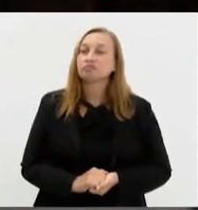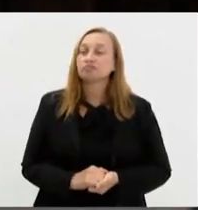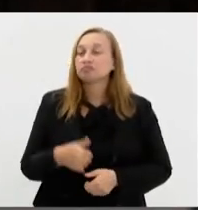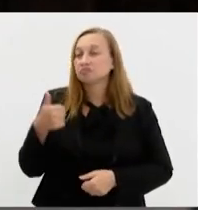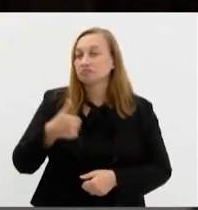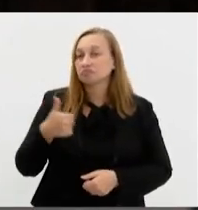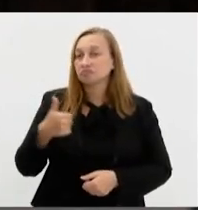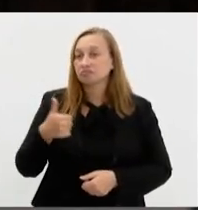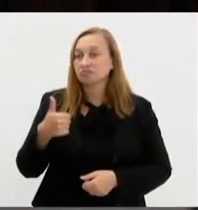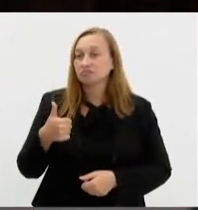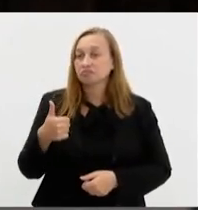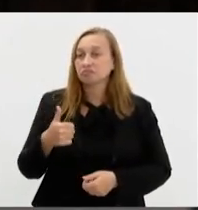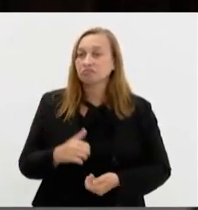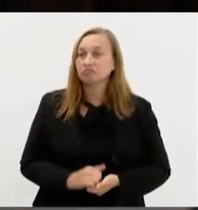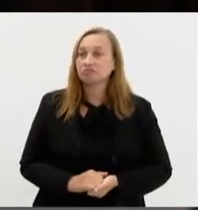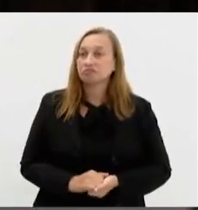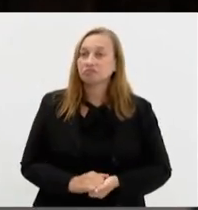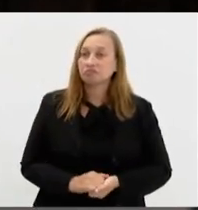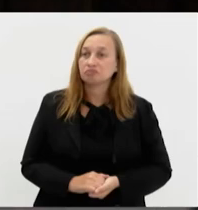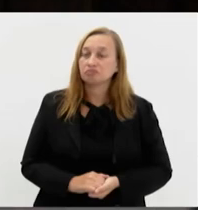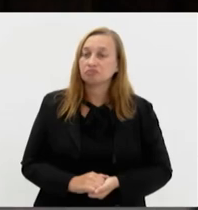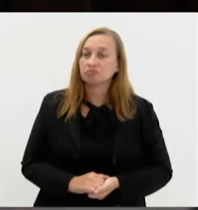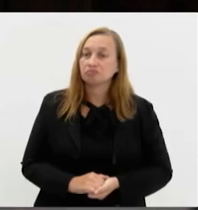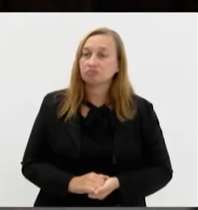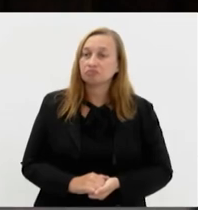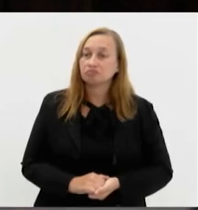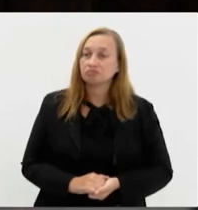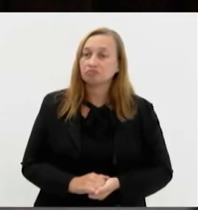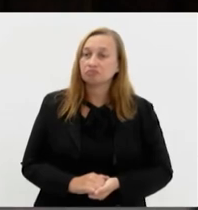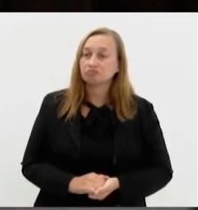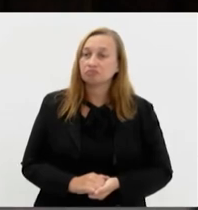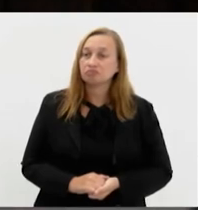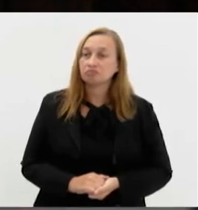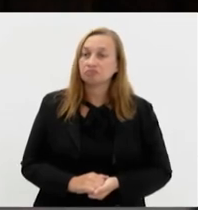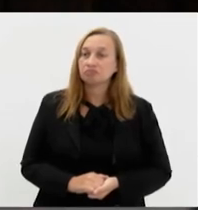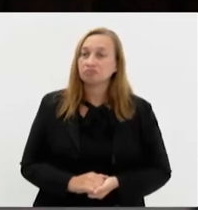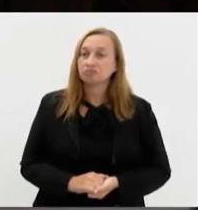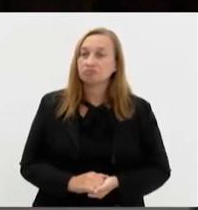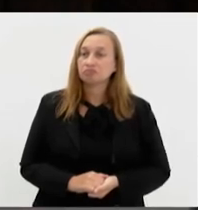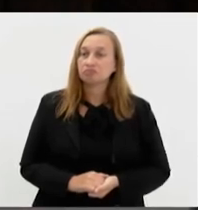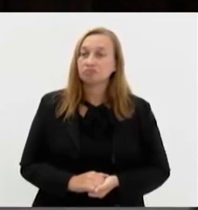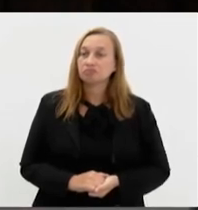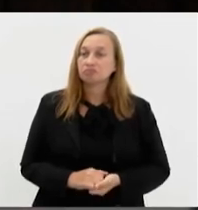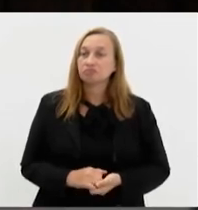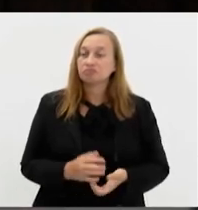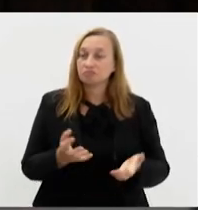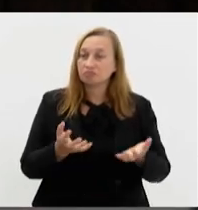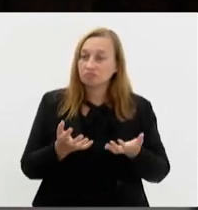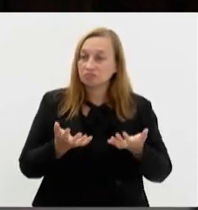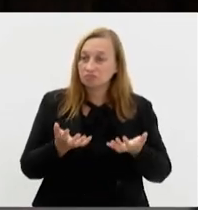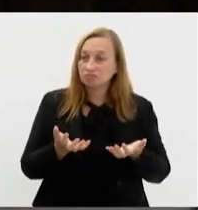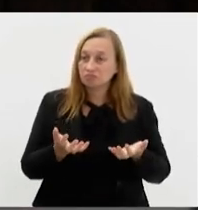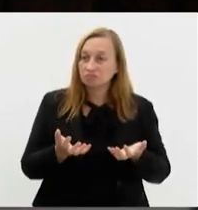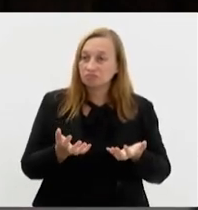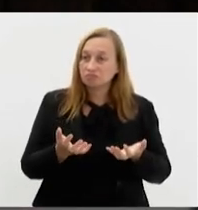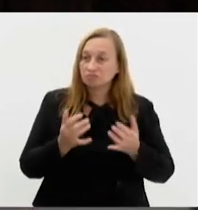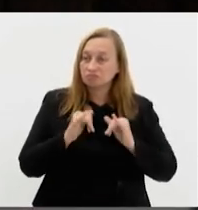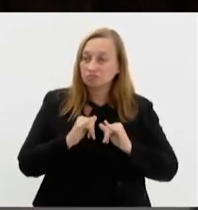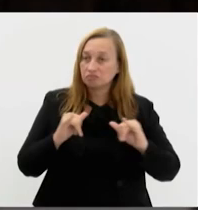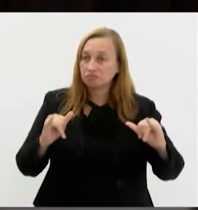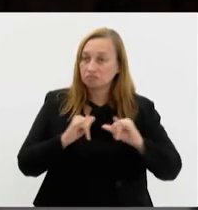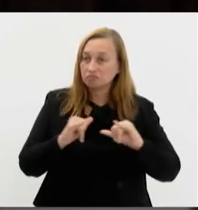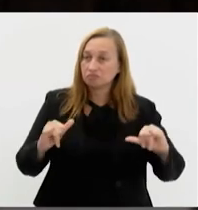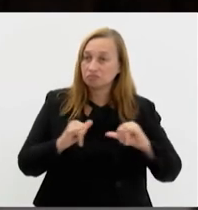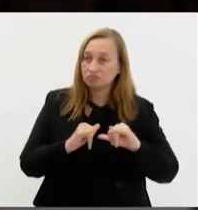lugar pelo dolo pela intenção de você disseminar uma informação que é